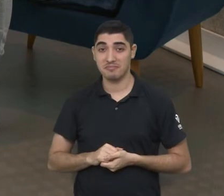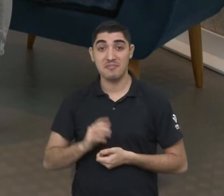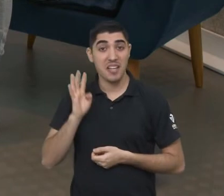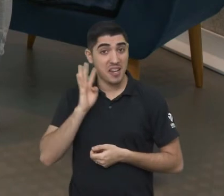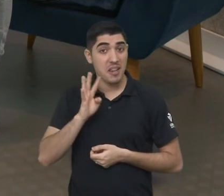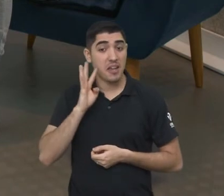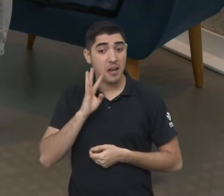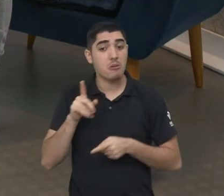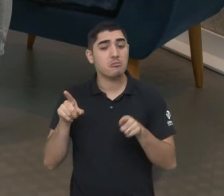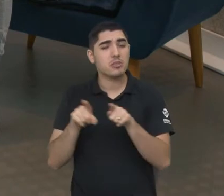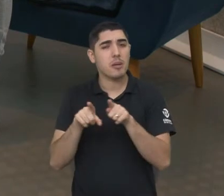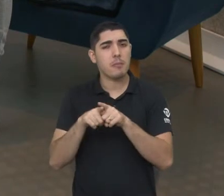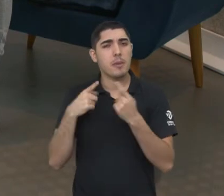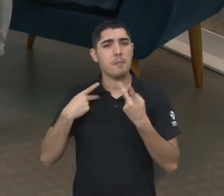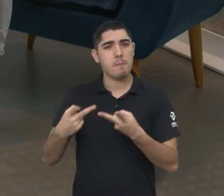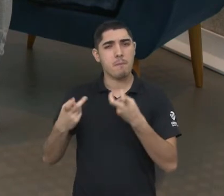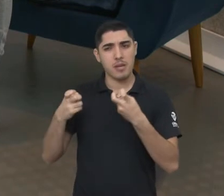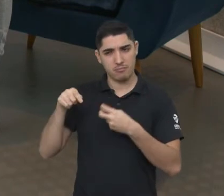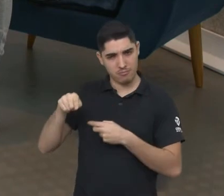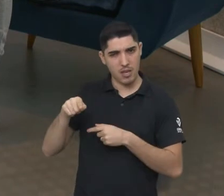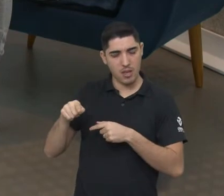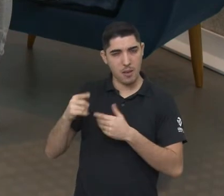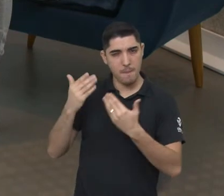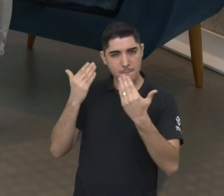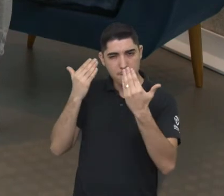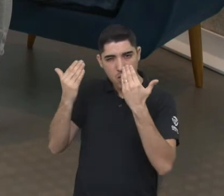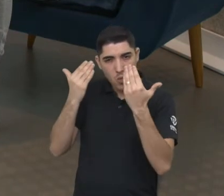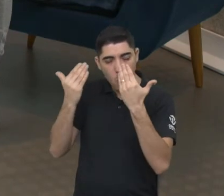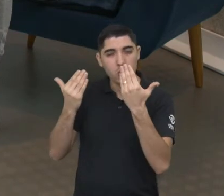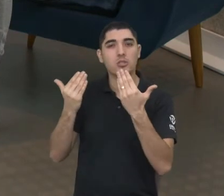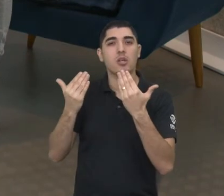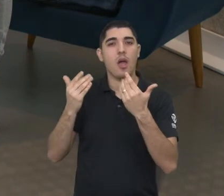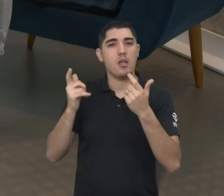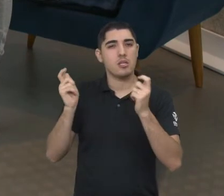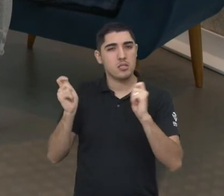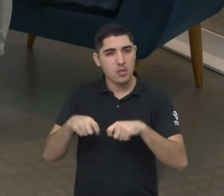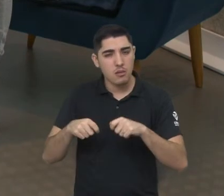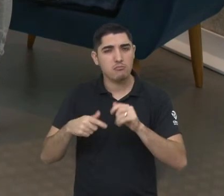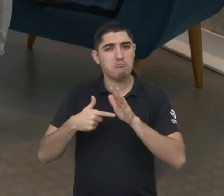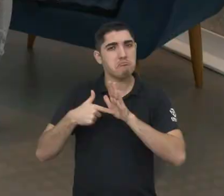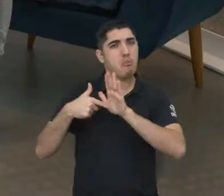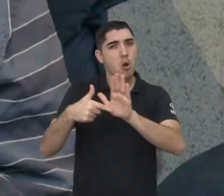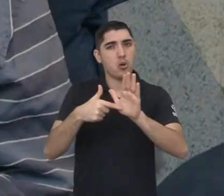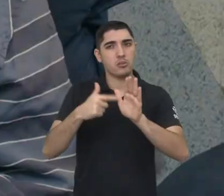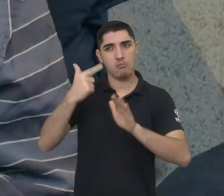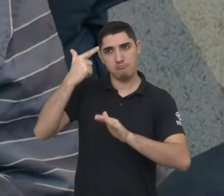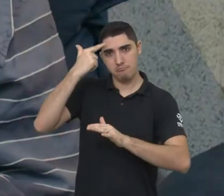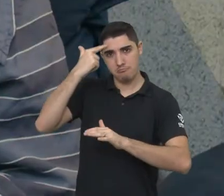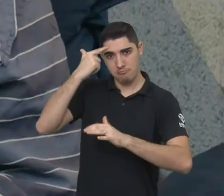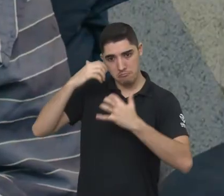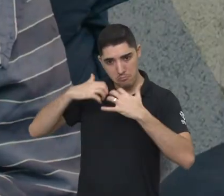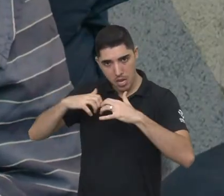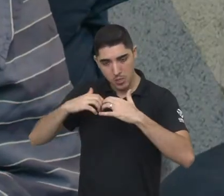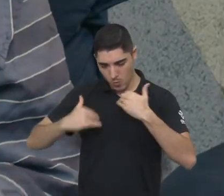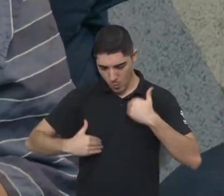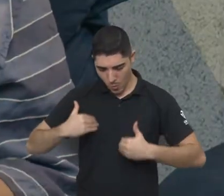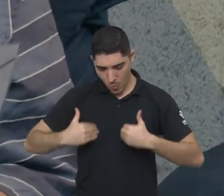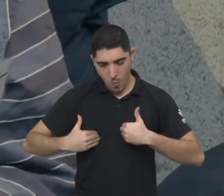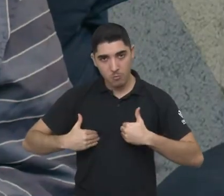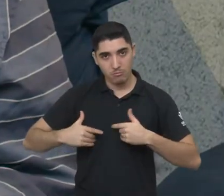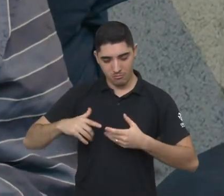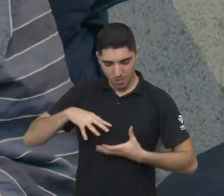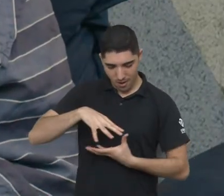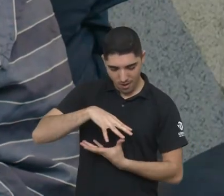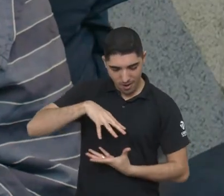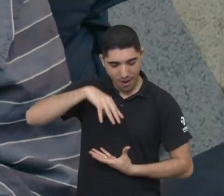assim, vendo que a psicologia, ela trabalha tanto a mente, o corpo, a